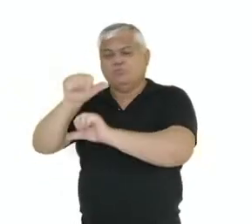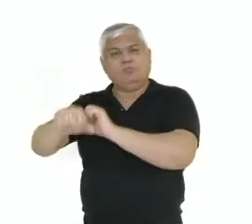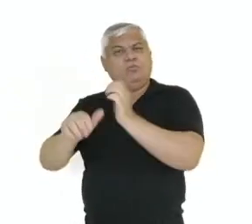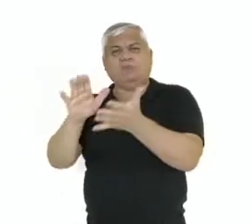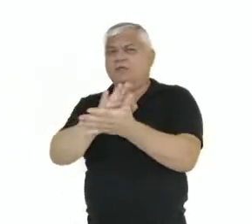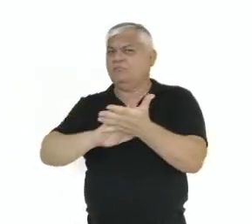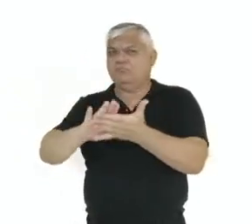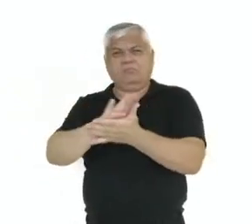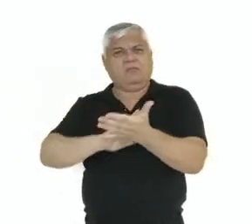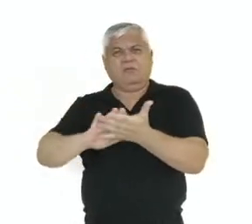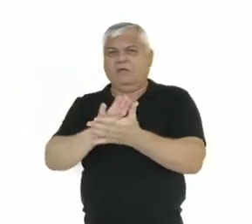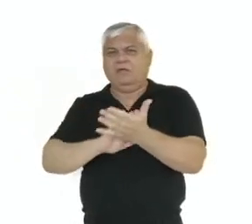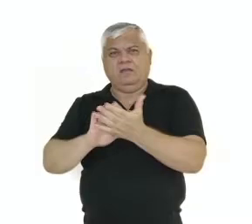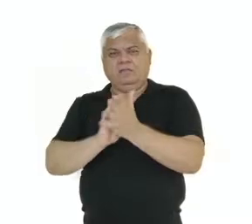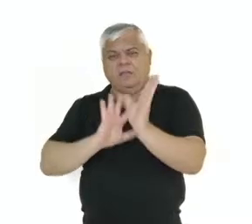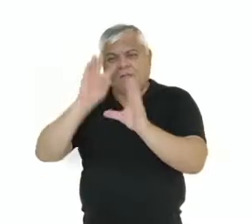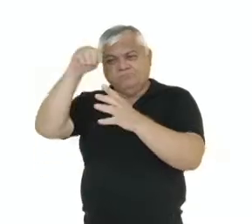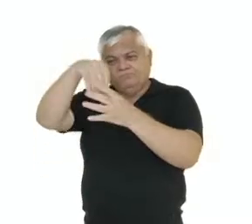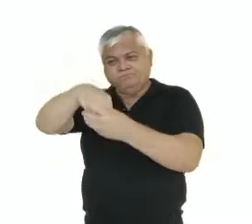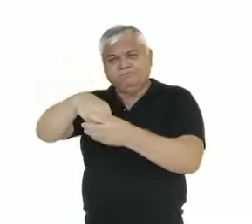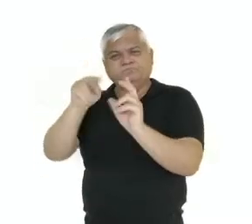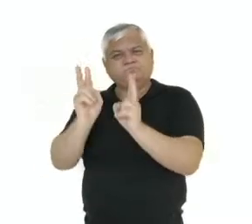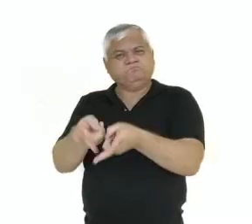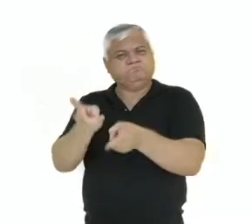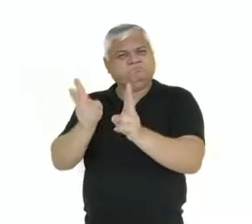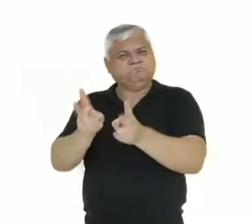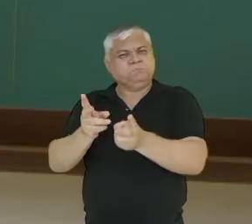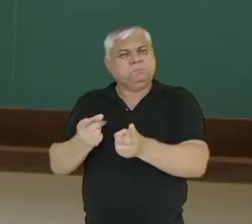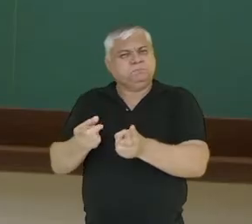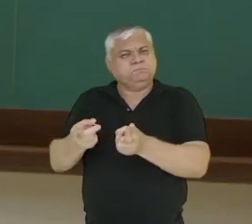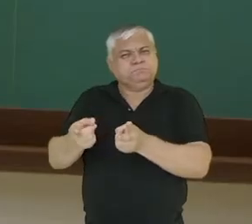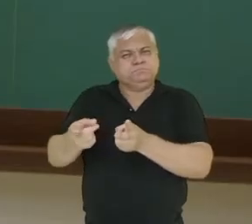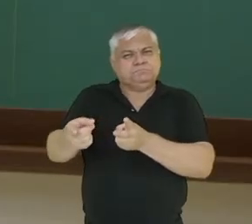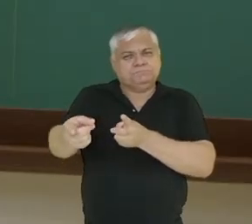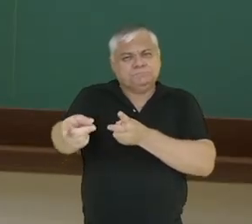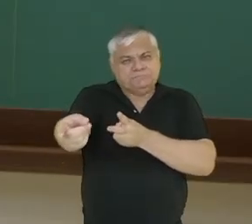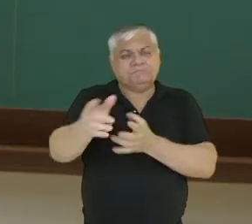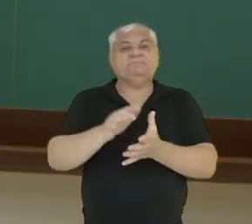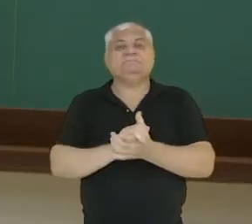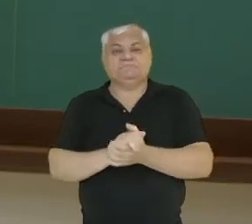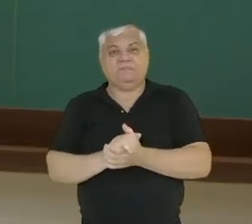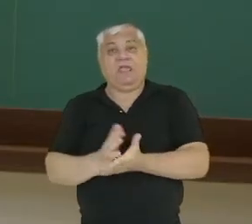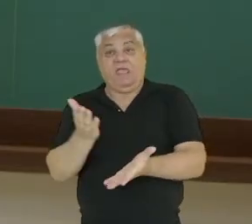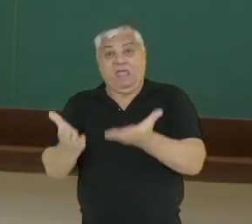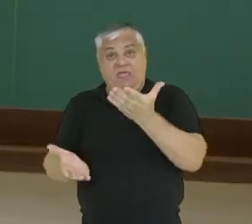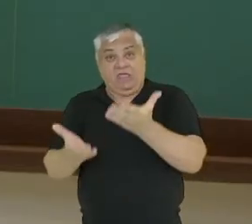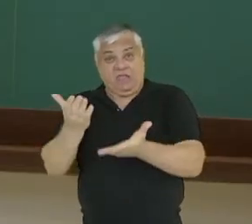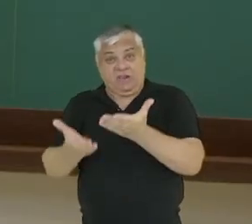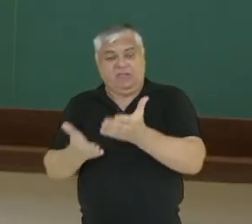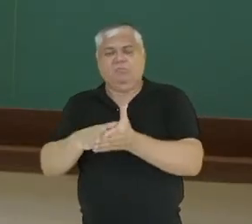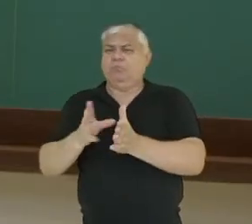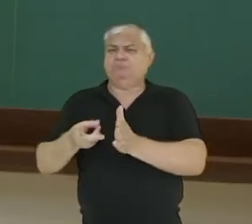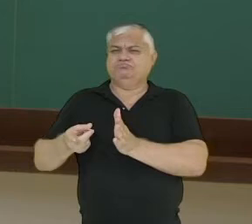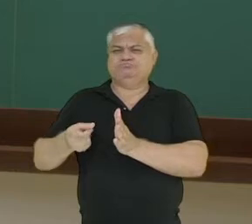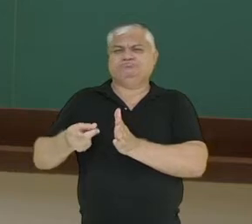em sua composição ao longo do tempo. Sim, equilíbrio nós não vamos